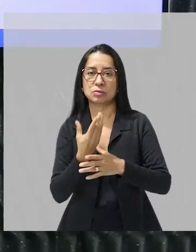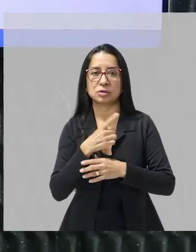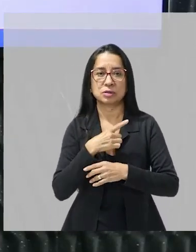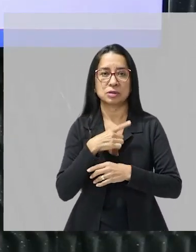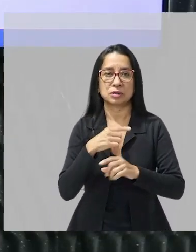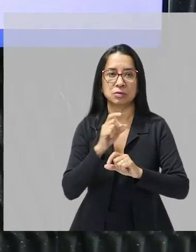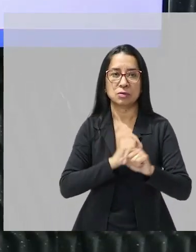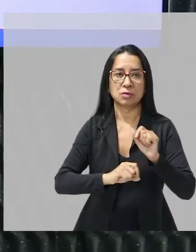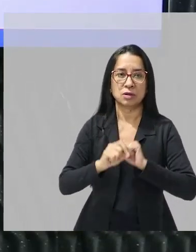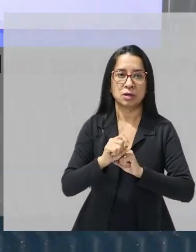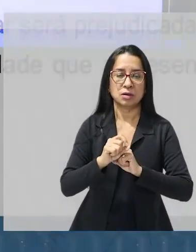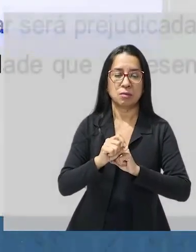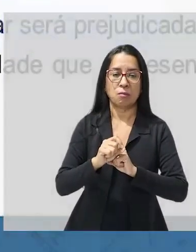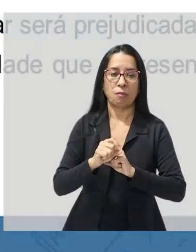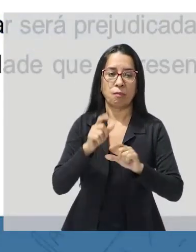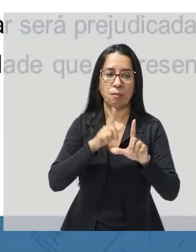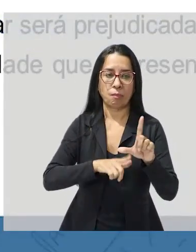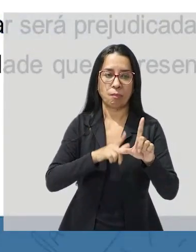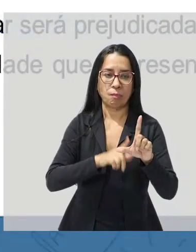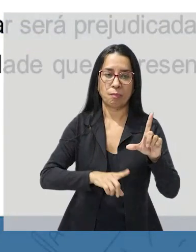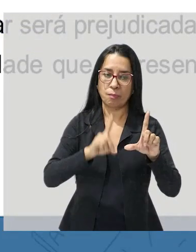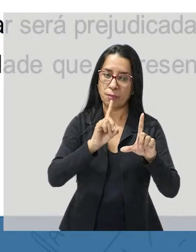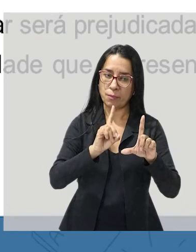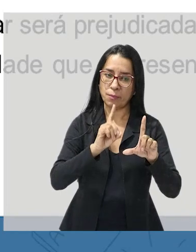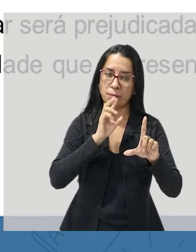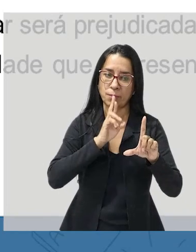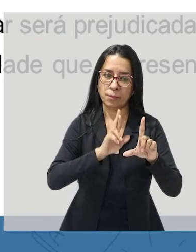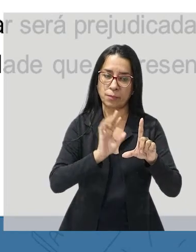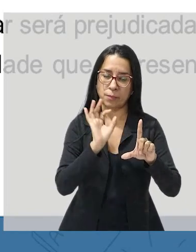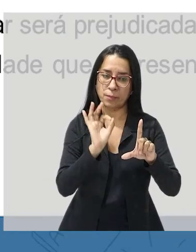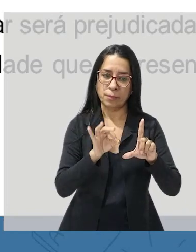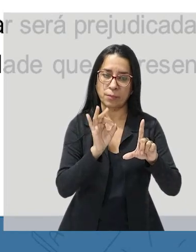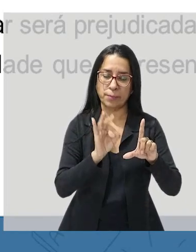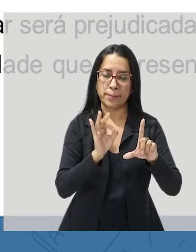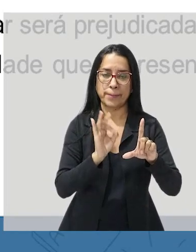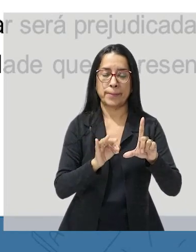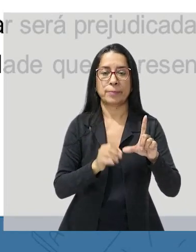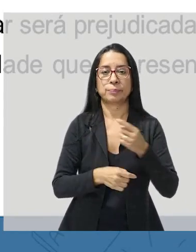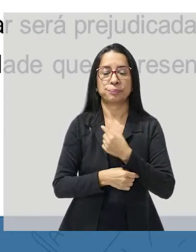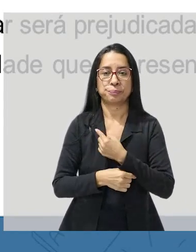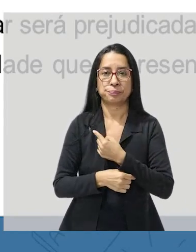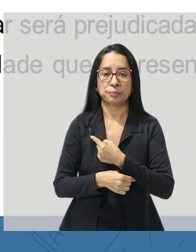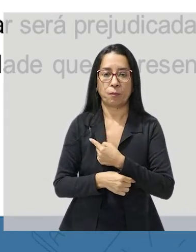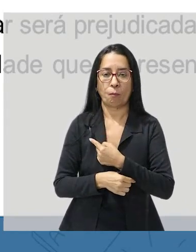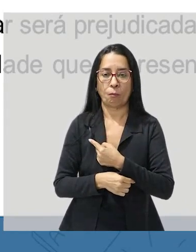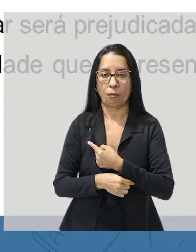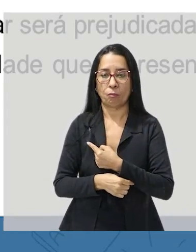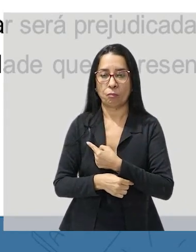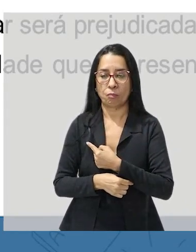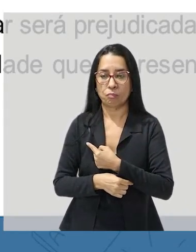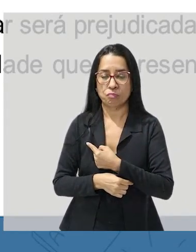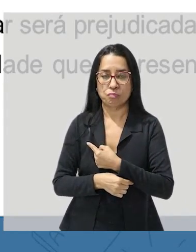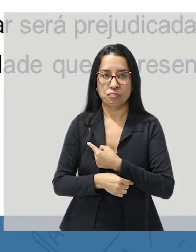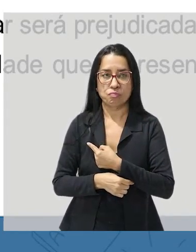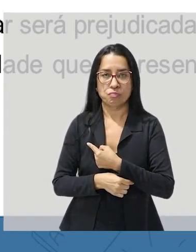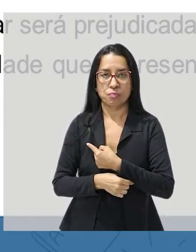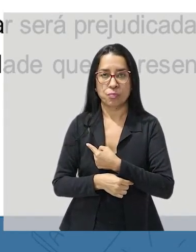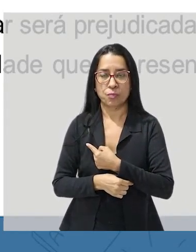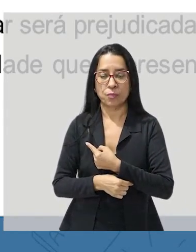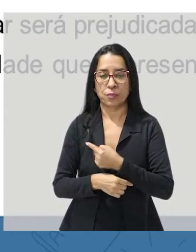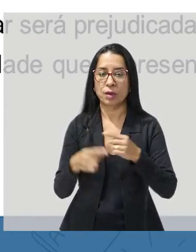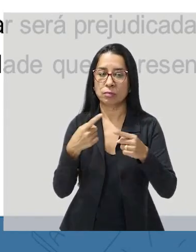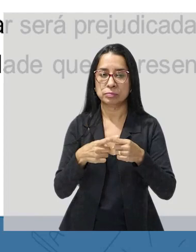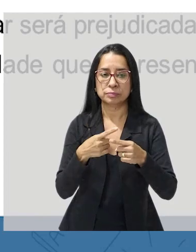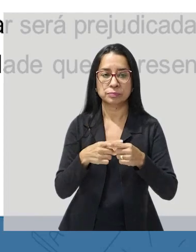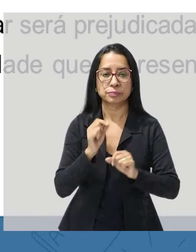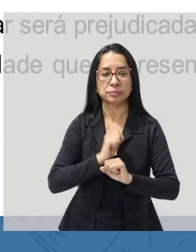aqui, ó, a transferência do oxigênio do sangue para o tecido muscular vai ser prejudicada. Por